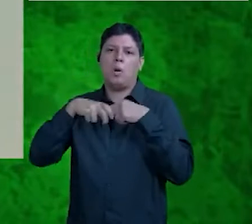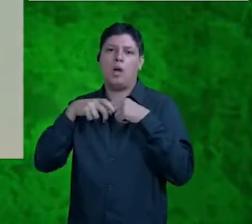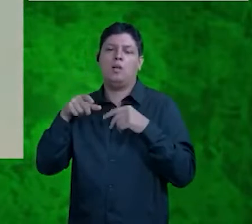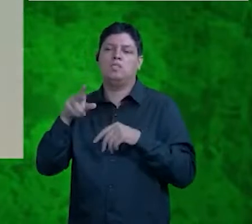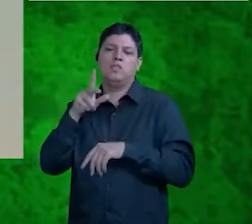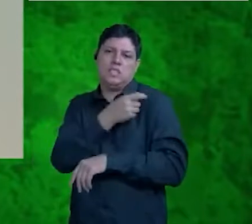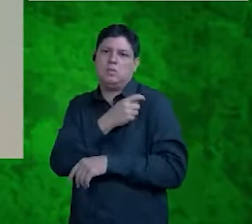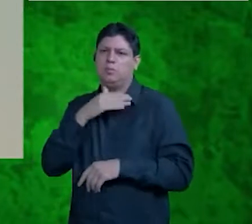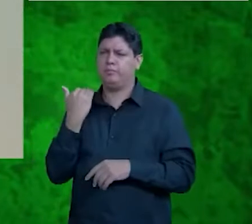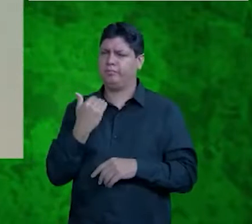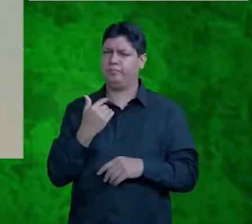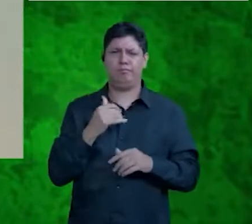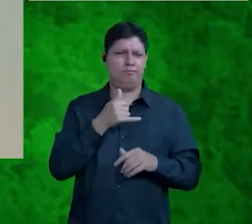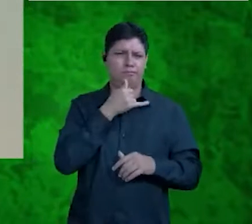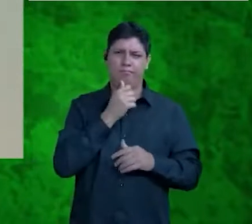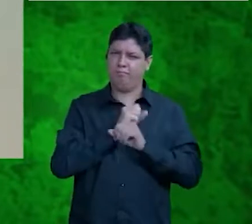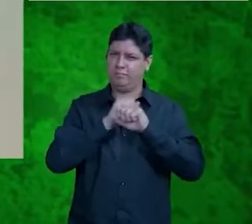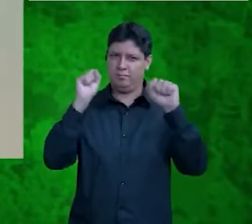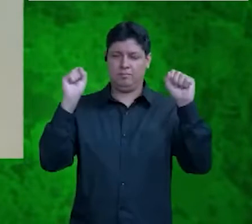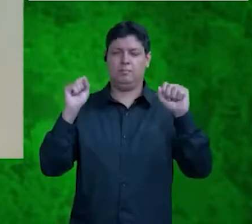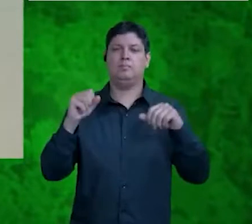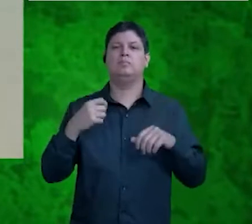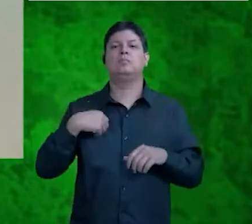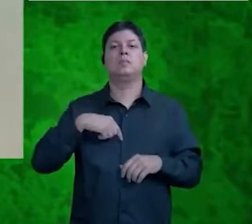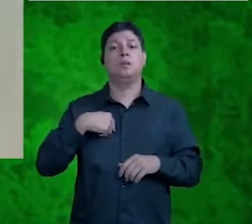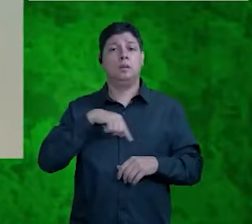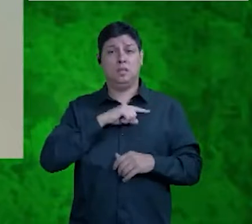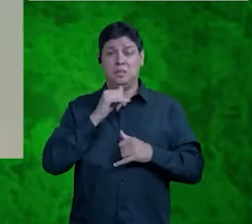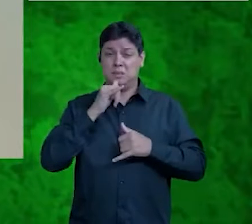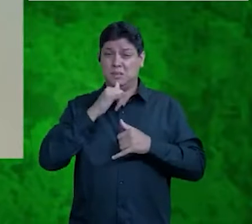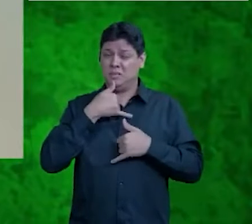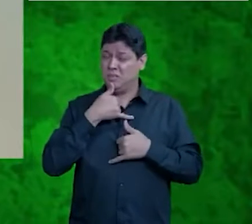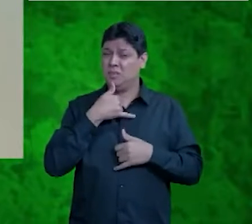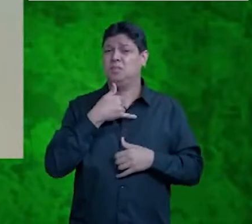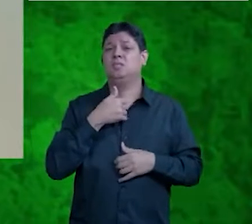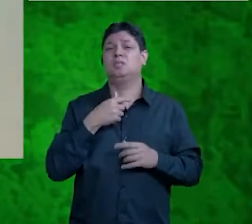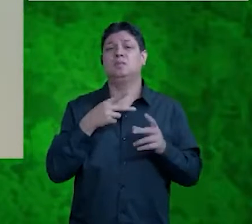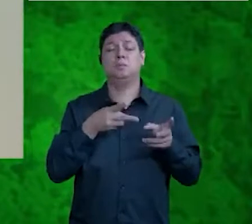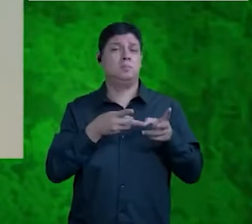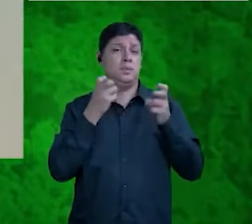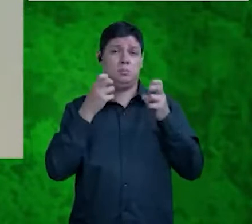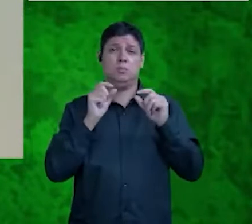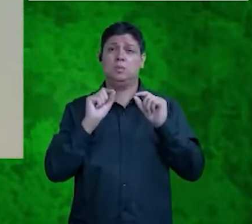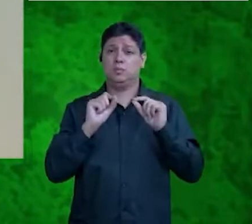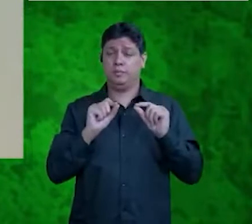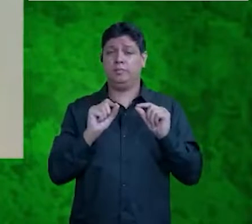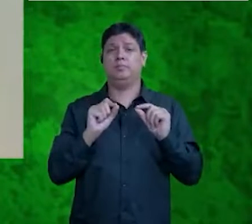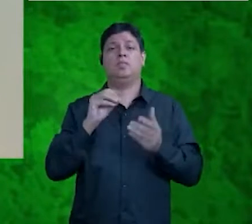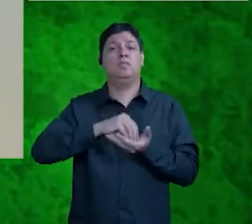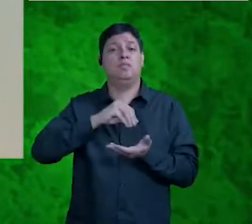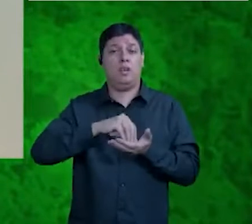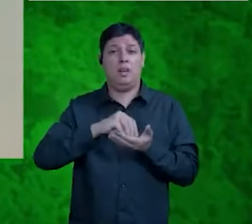passando esse período, o que nós percebemos? Que foi muito difícil, nós não temos insumo, não estávamos preparados para